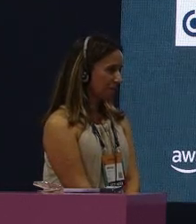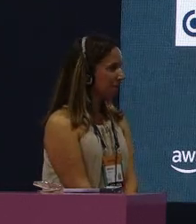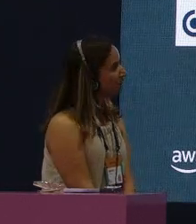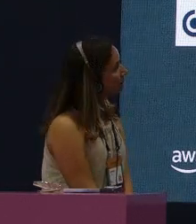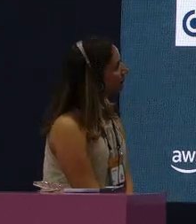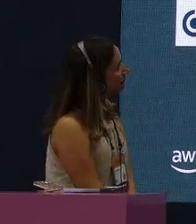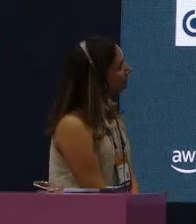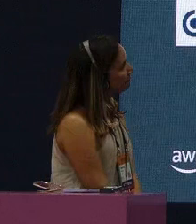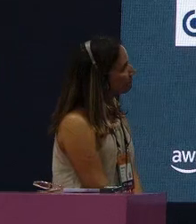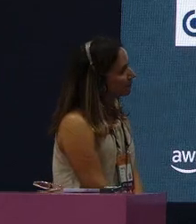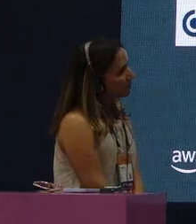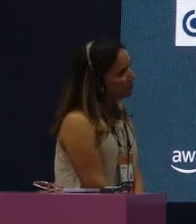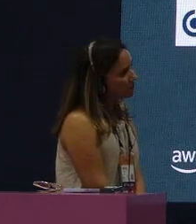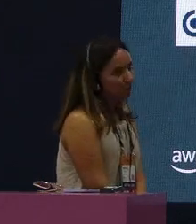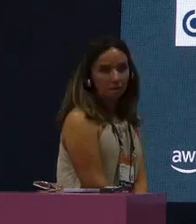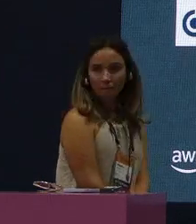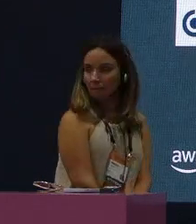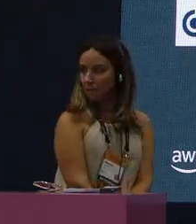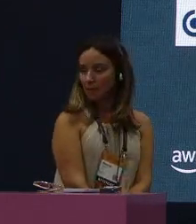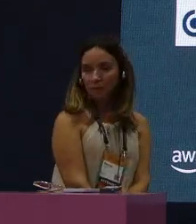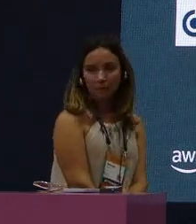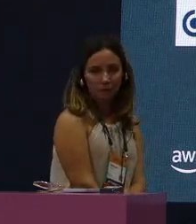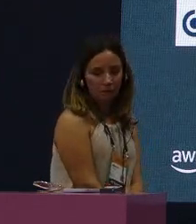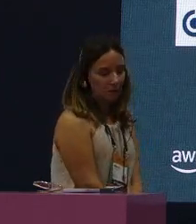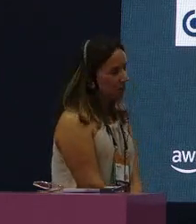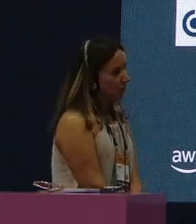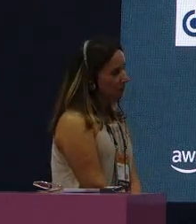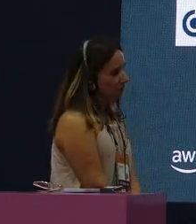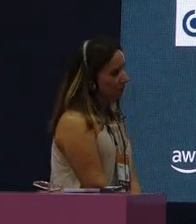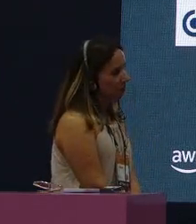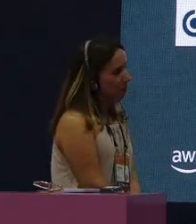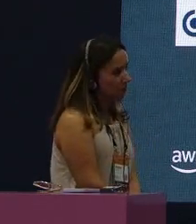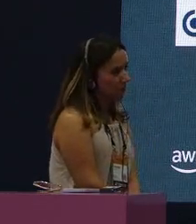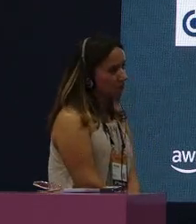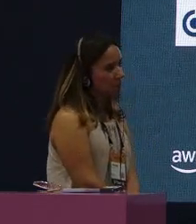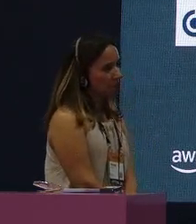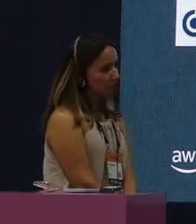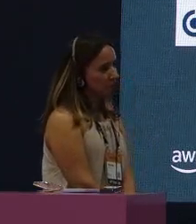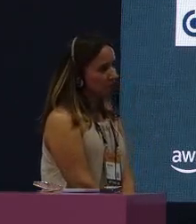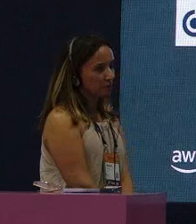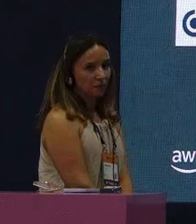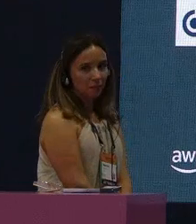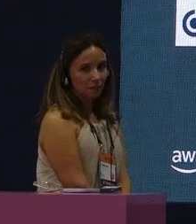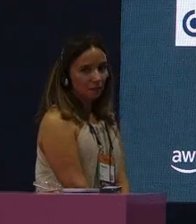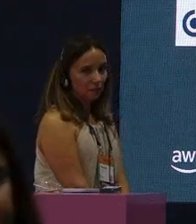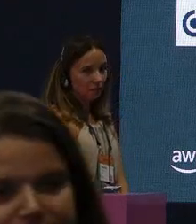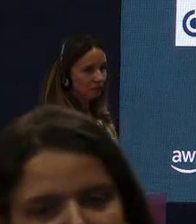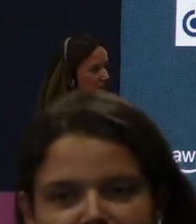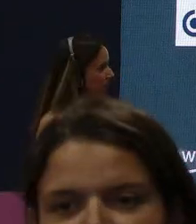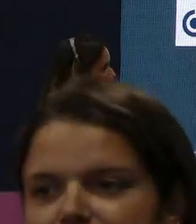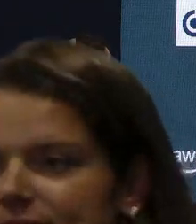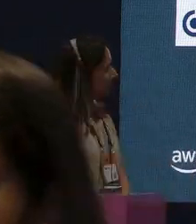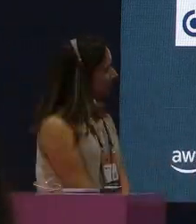que está acontecendo aí no mercado, a gente acha que só o ONS, só os engenheiros do ONS pode ser limitante. Então a gente quer disponibilizar os